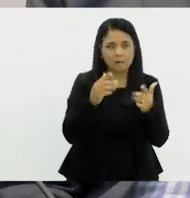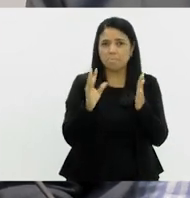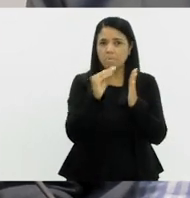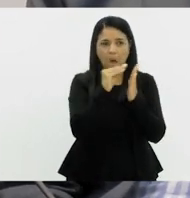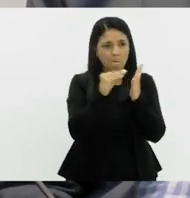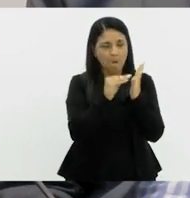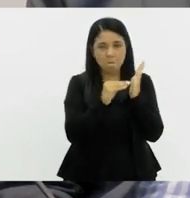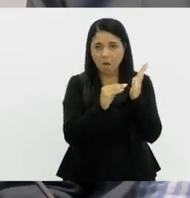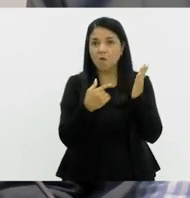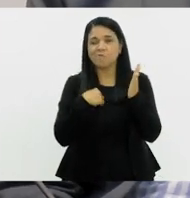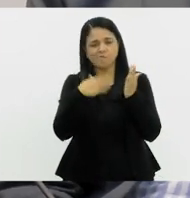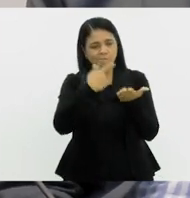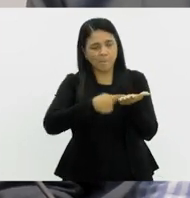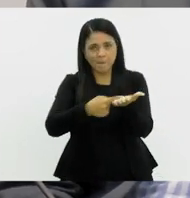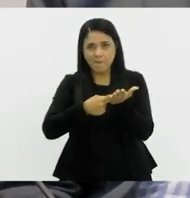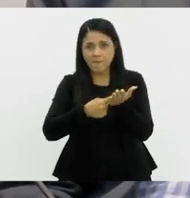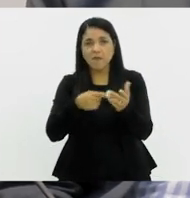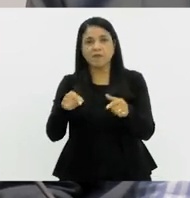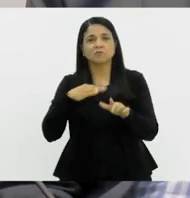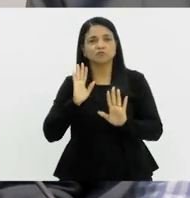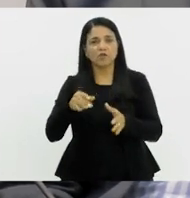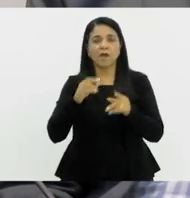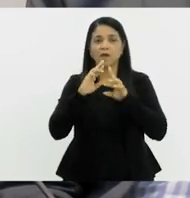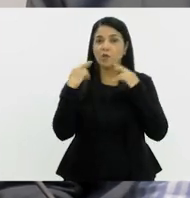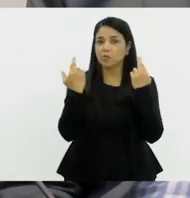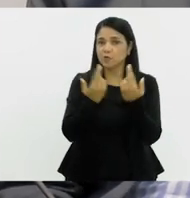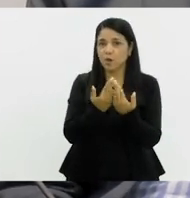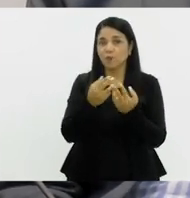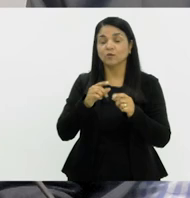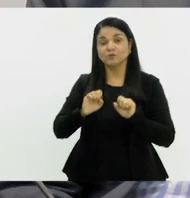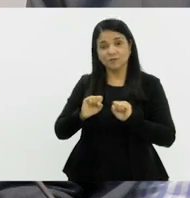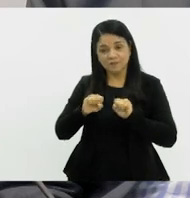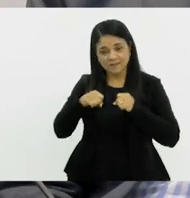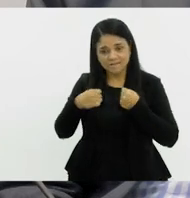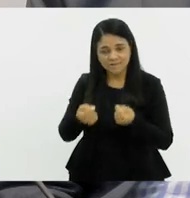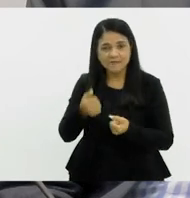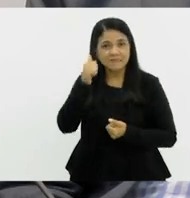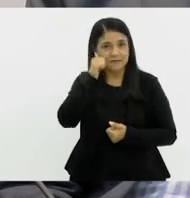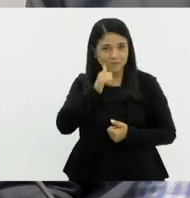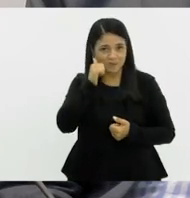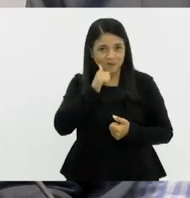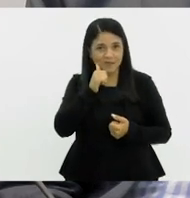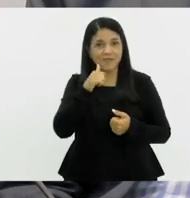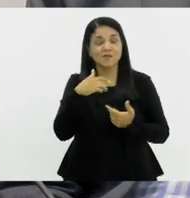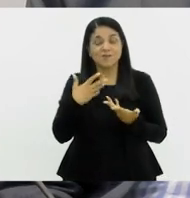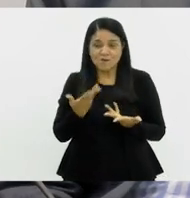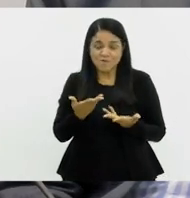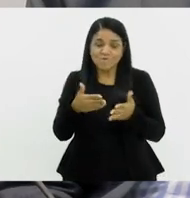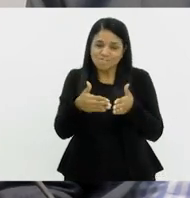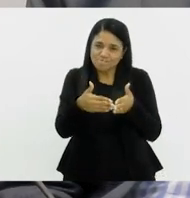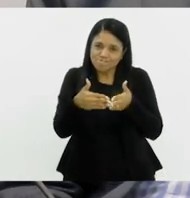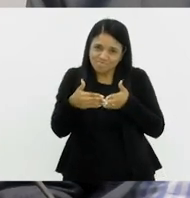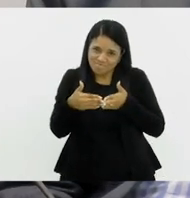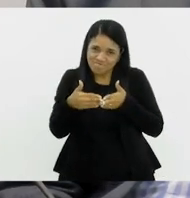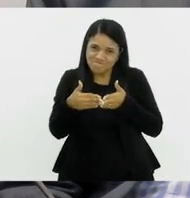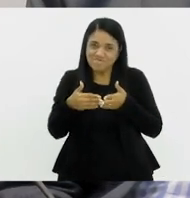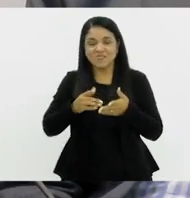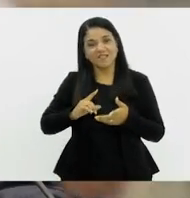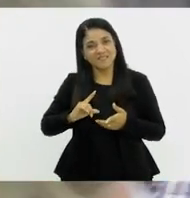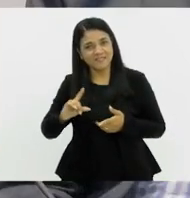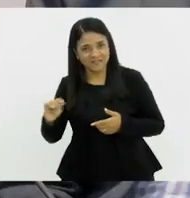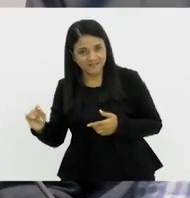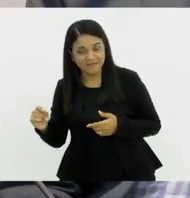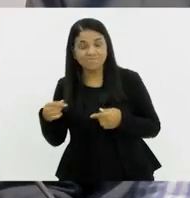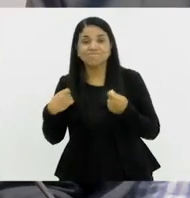reunião ordinária da Comissão de Defesa dos Direitos da Mulher, e vou ter que cometer a indelicadeza de sair, porque